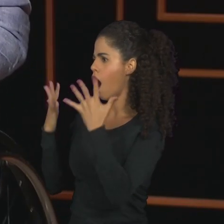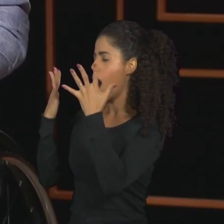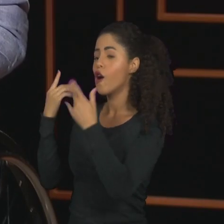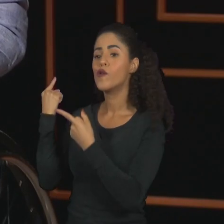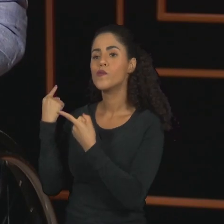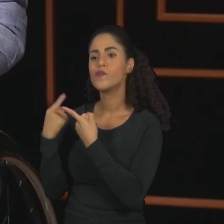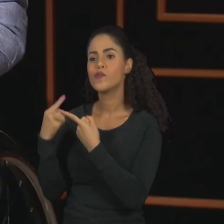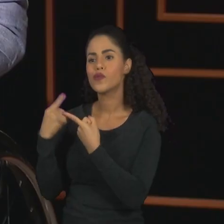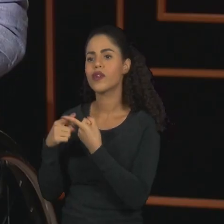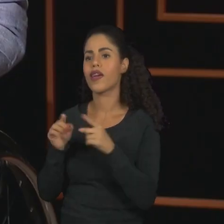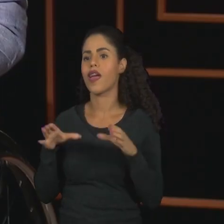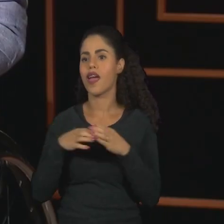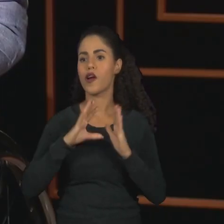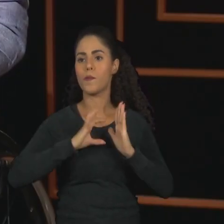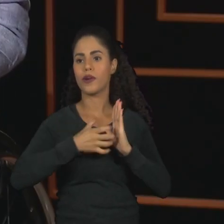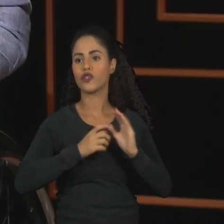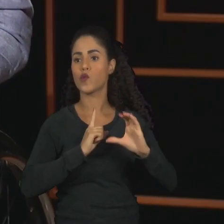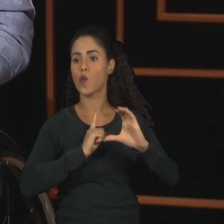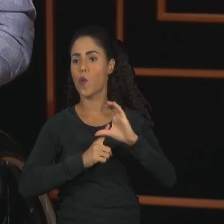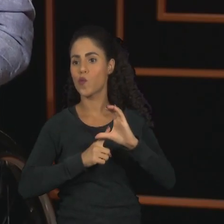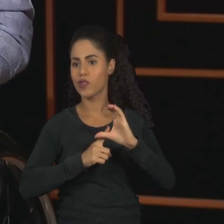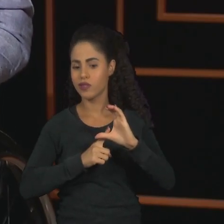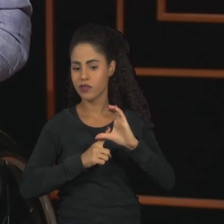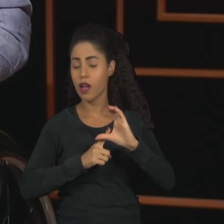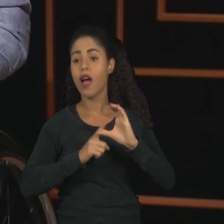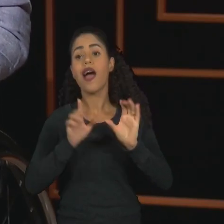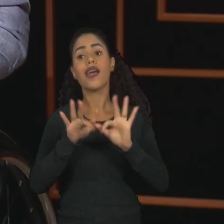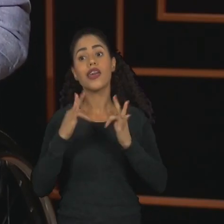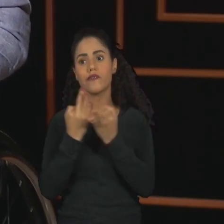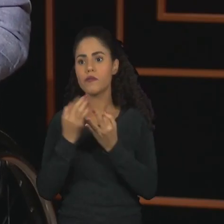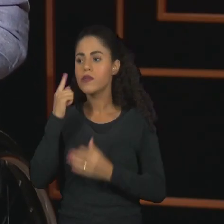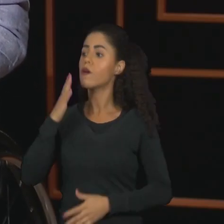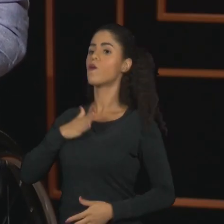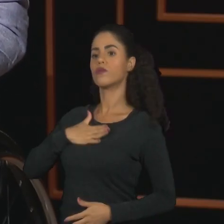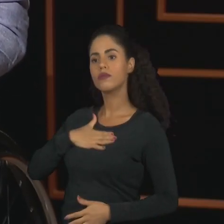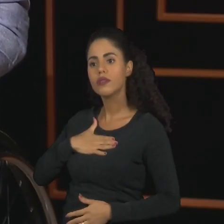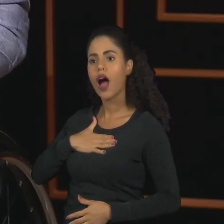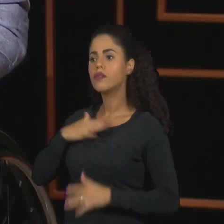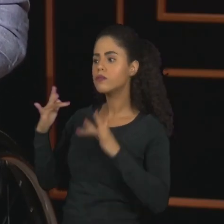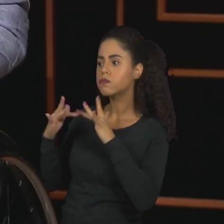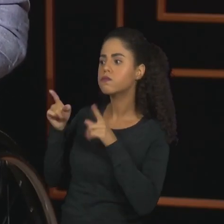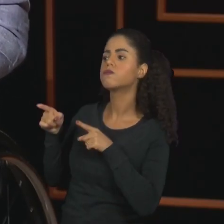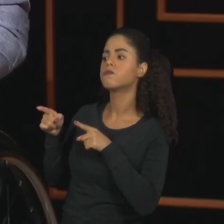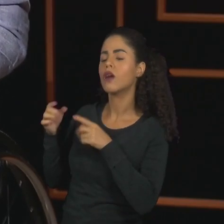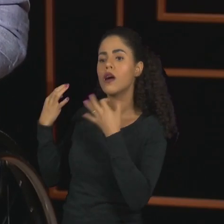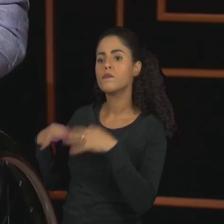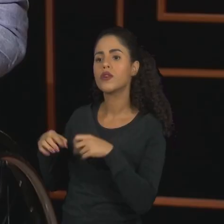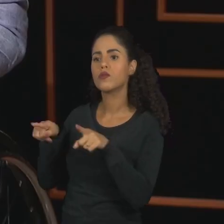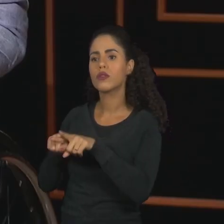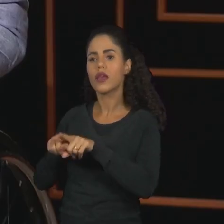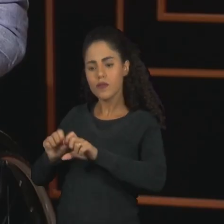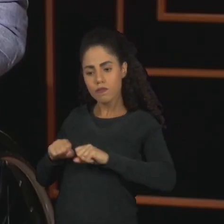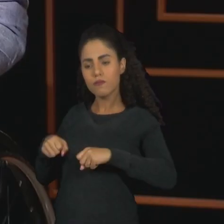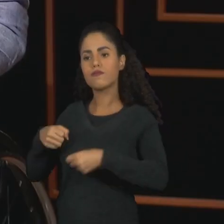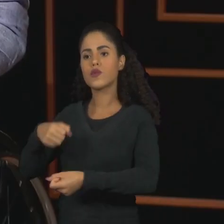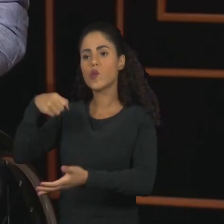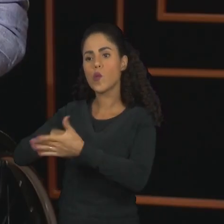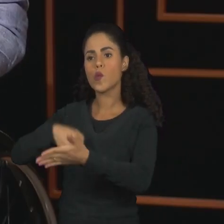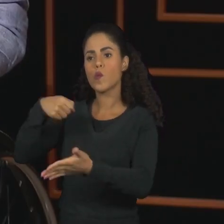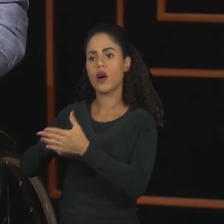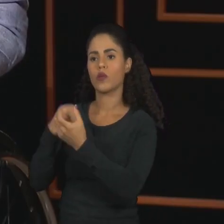do Partido Comunista, e a família tinha uma identidade com uma luta operária,